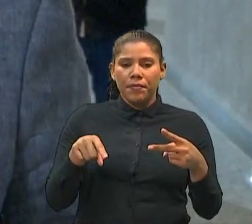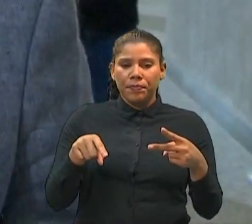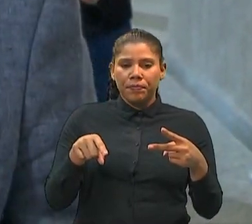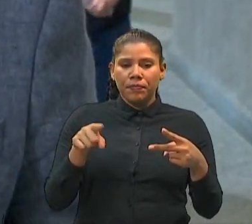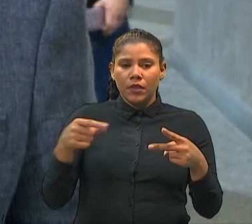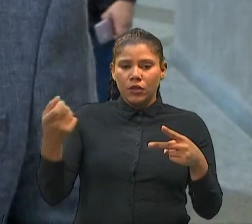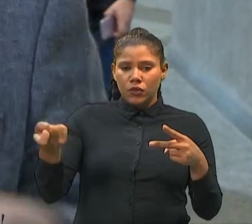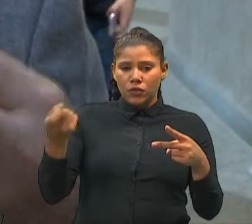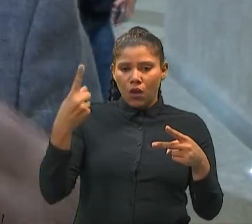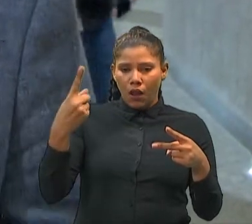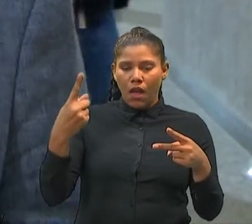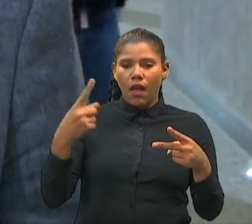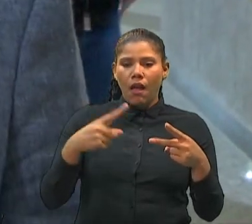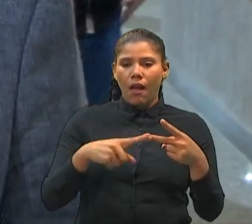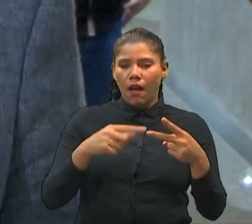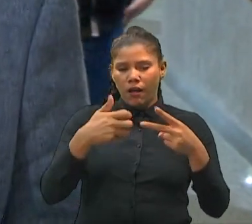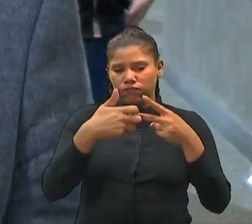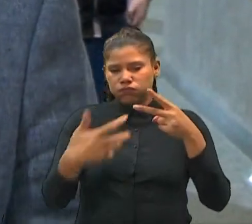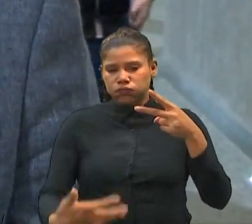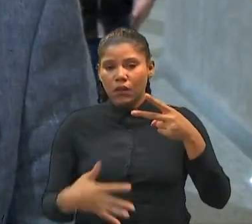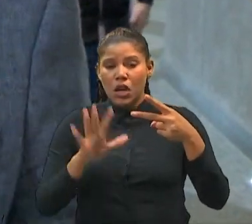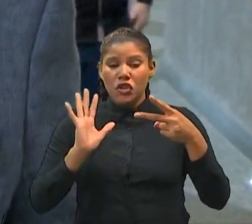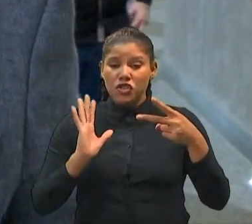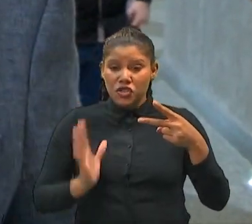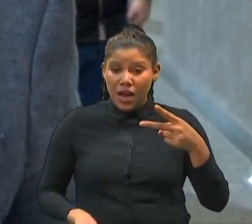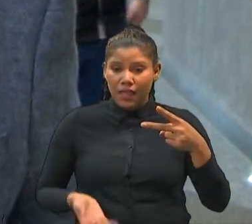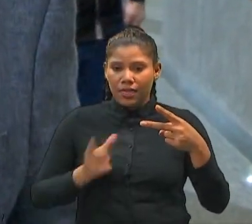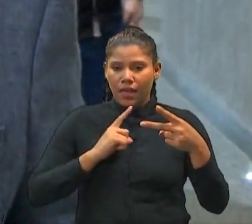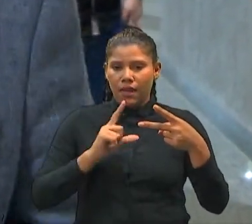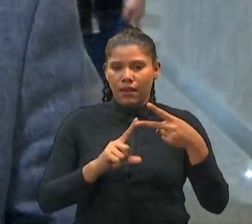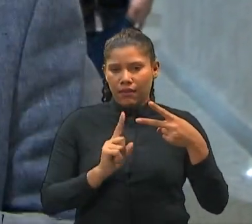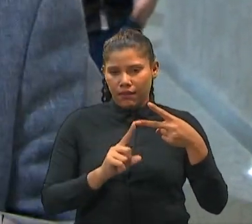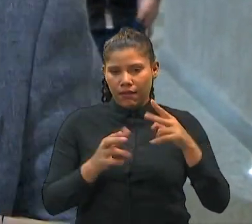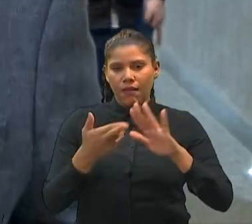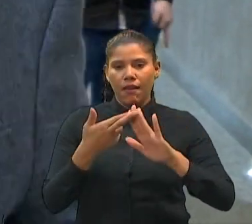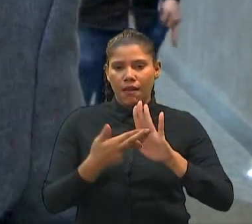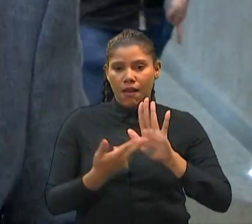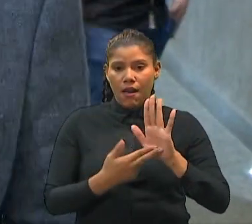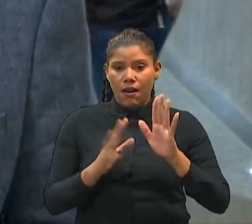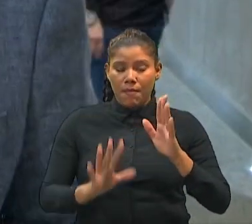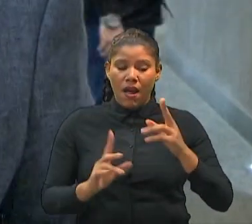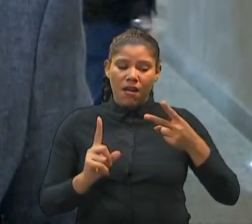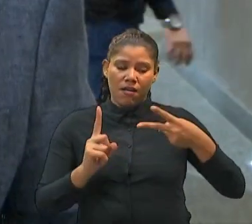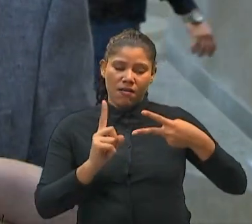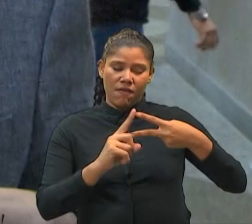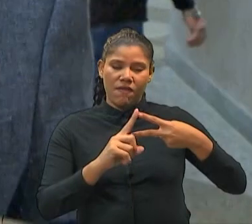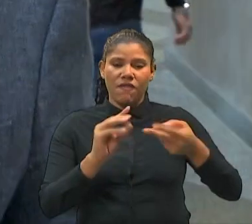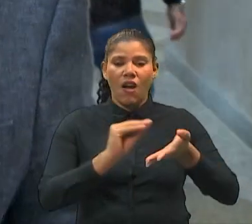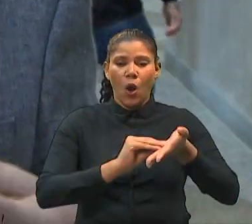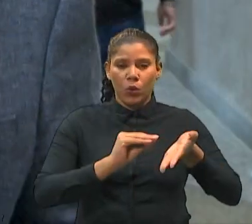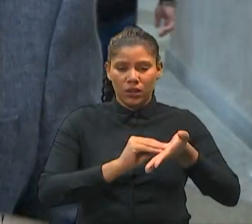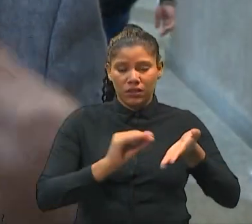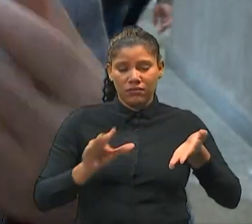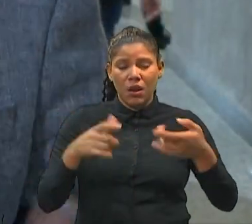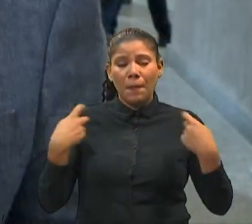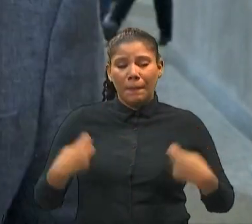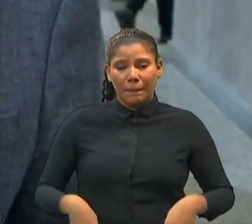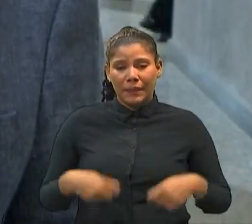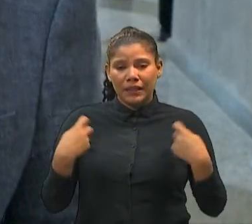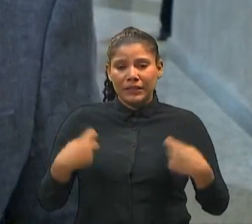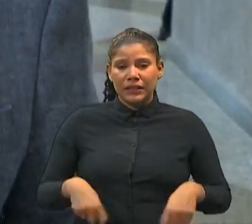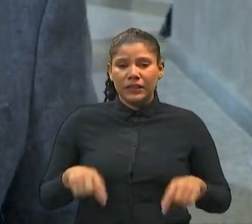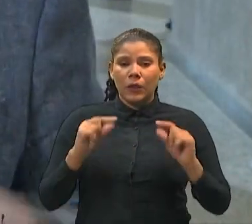fotovoltaica e tal essas já estão reguladas essa dificuldade vamos dizer de conexão ela diz respeito à